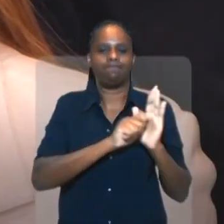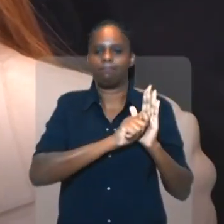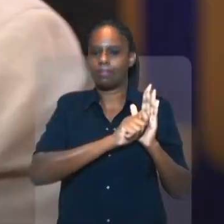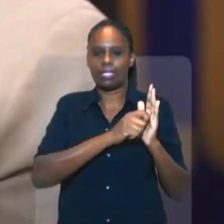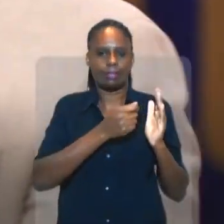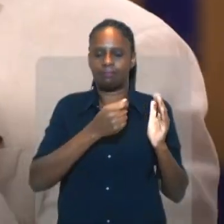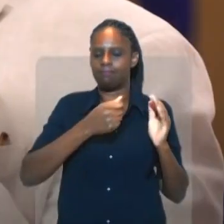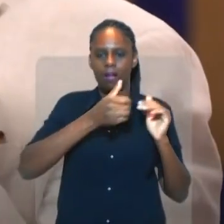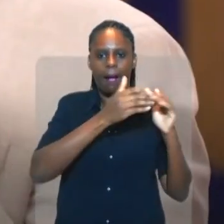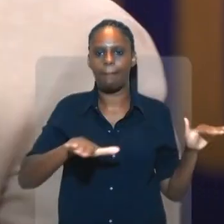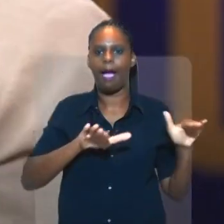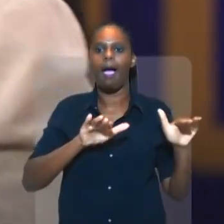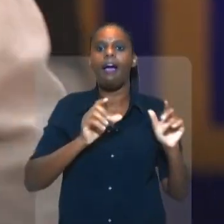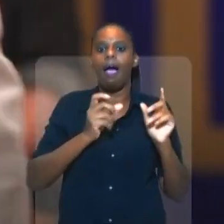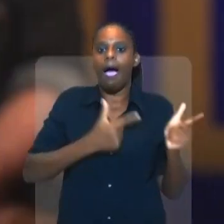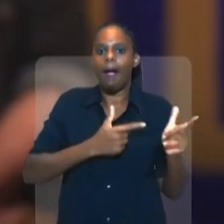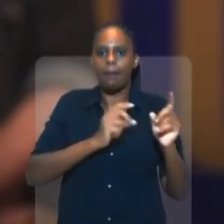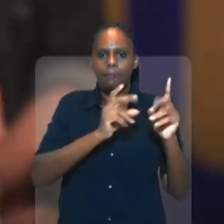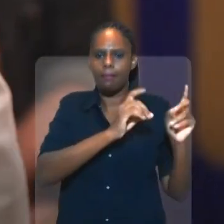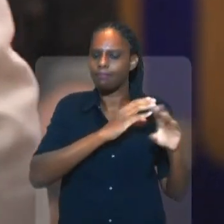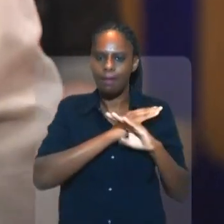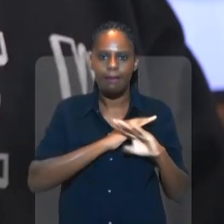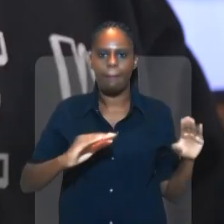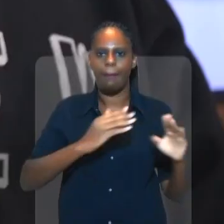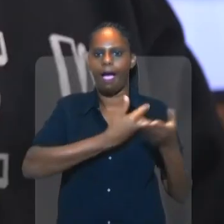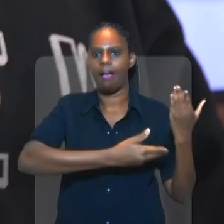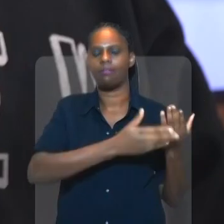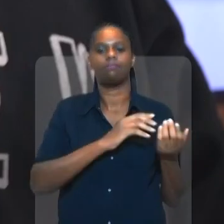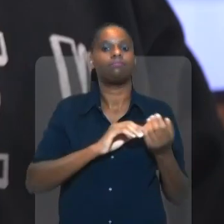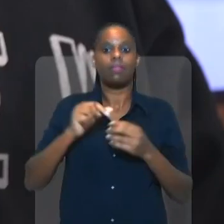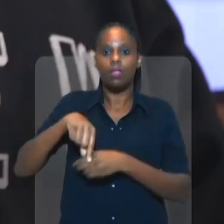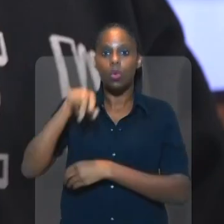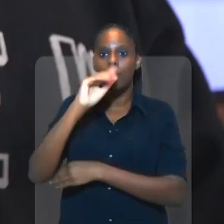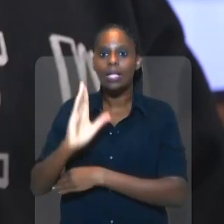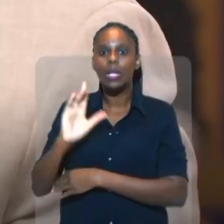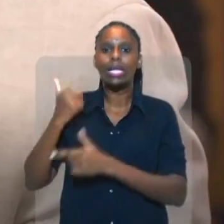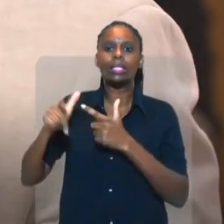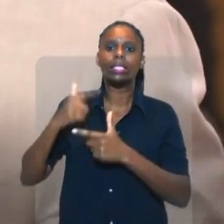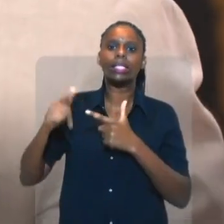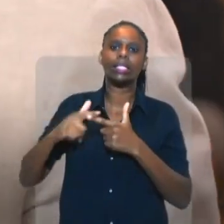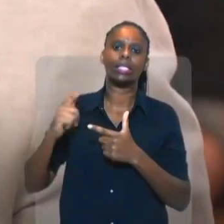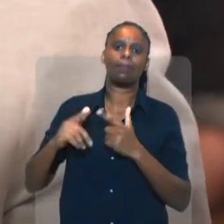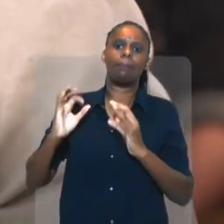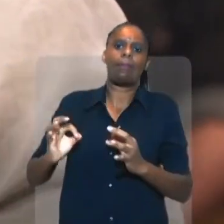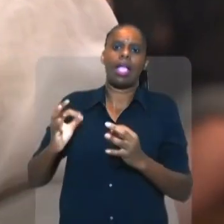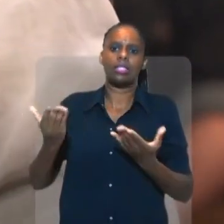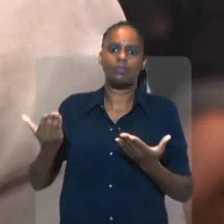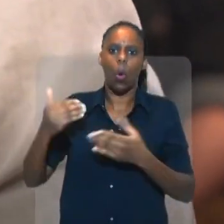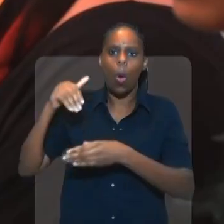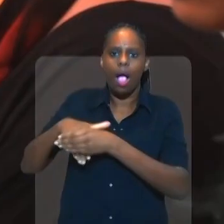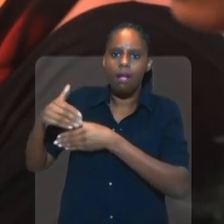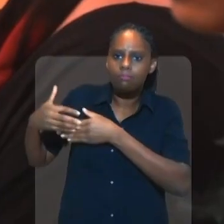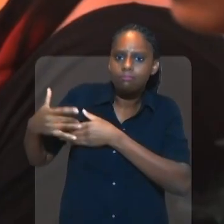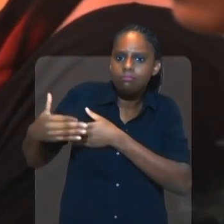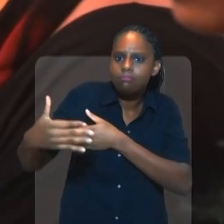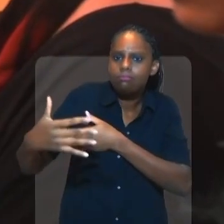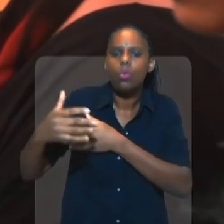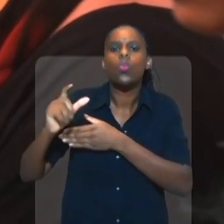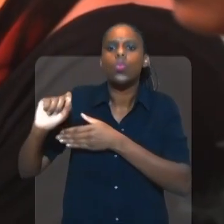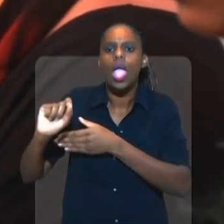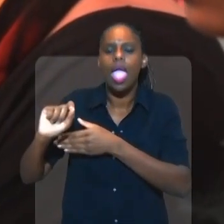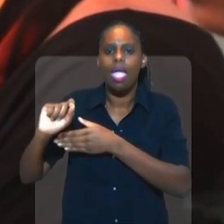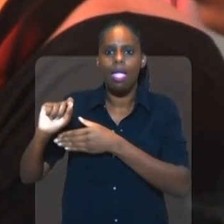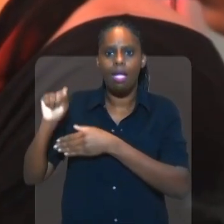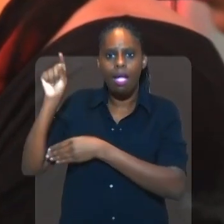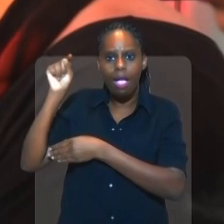bateu um Largo do tráfico sabe a importação de arma Então o que tá acontecendo no Brasil é uma anomalia essa